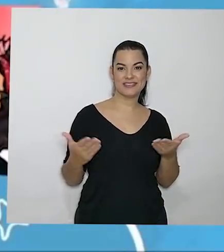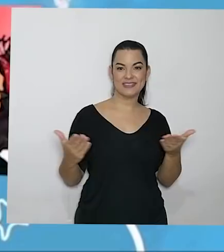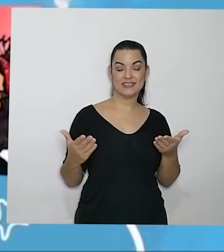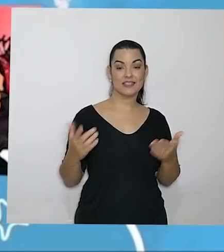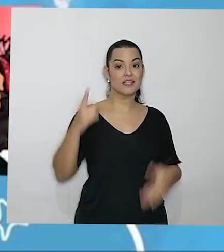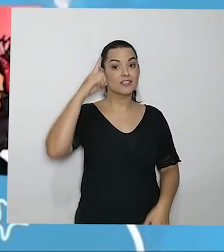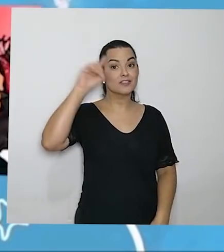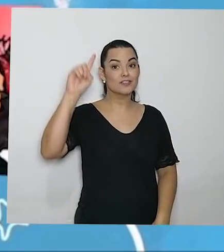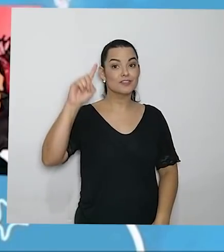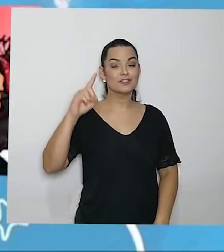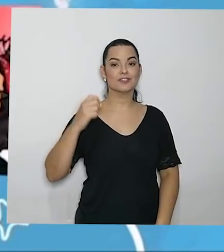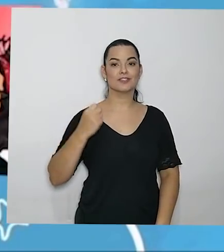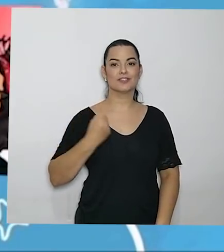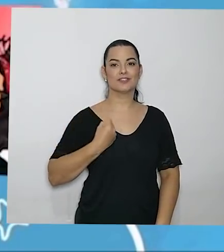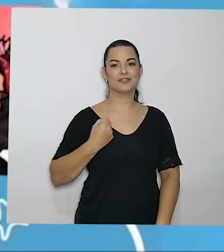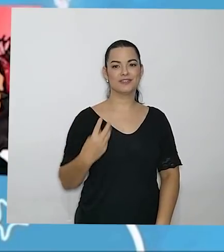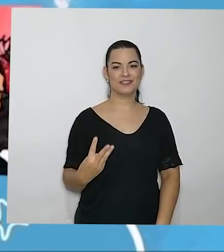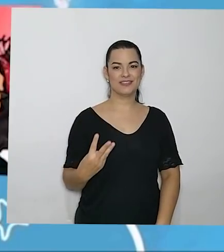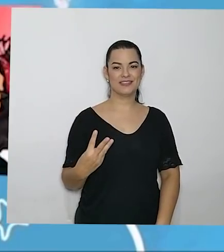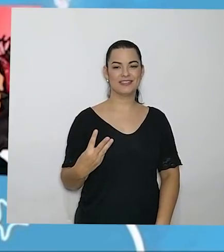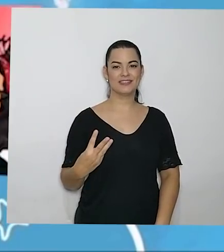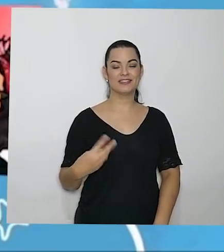Hoje é dia